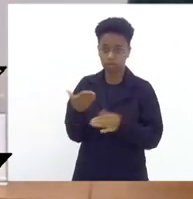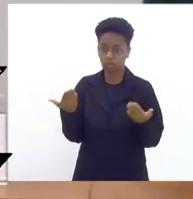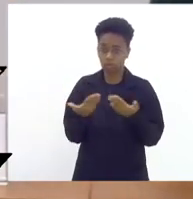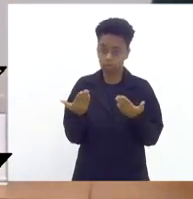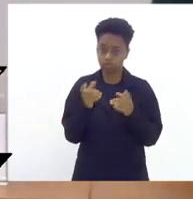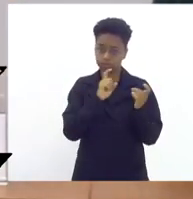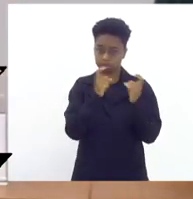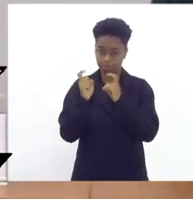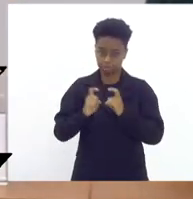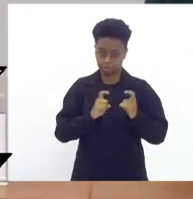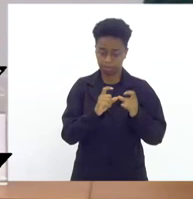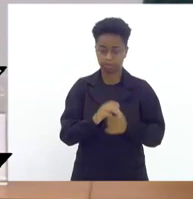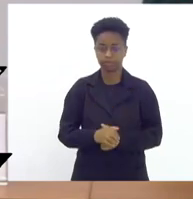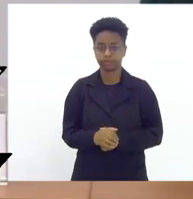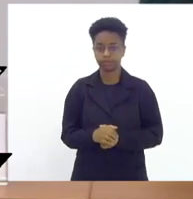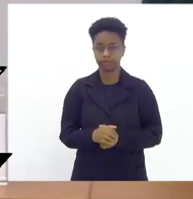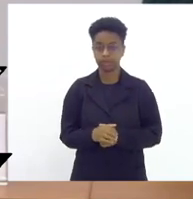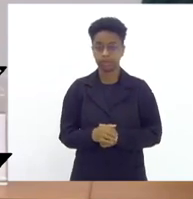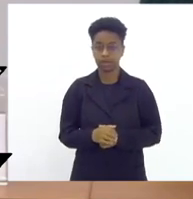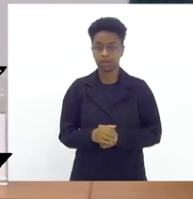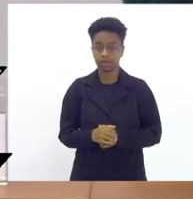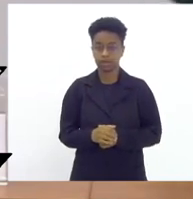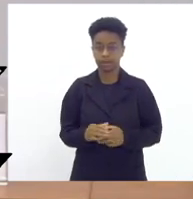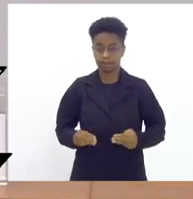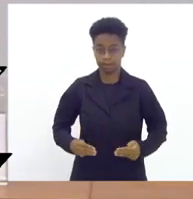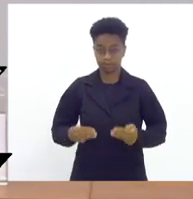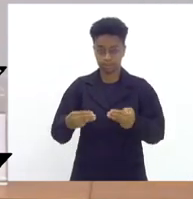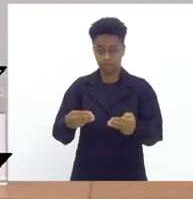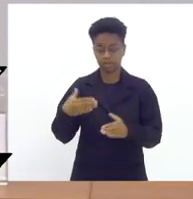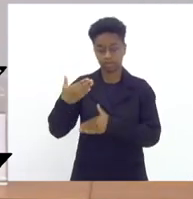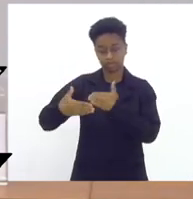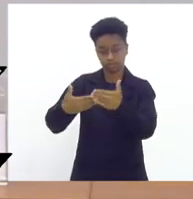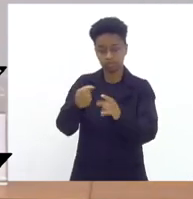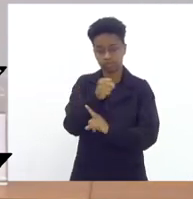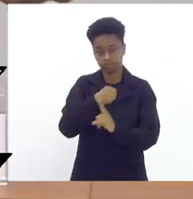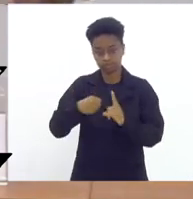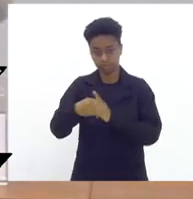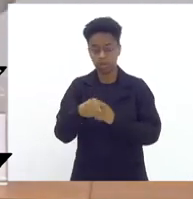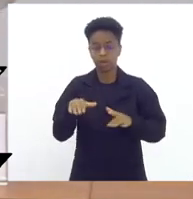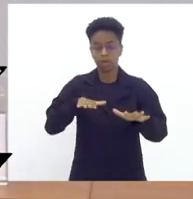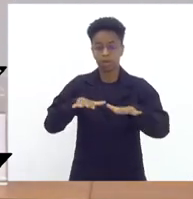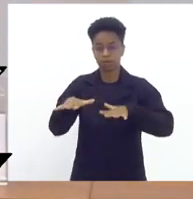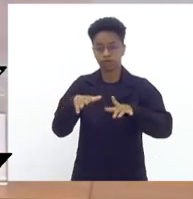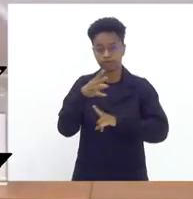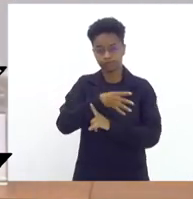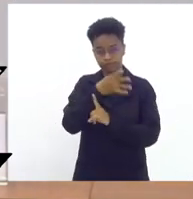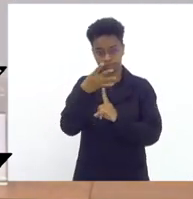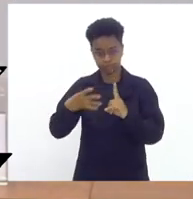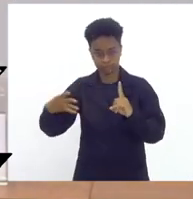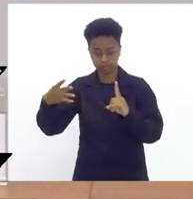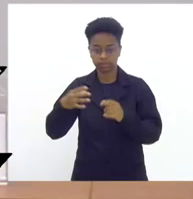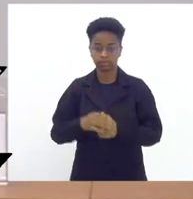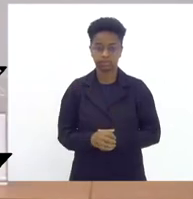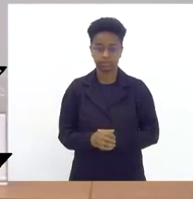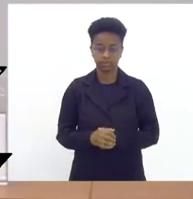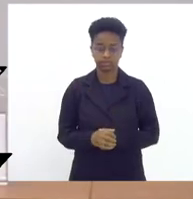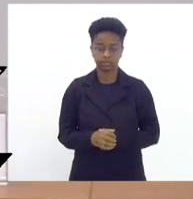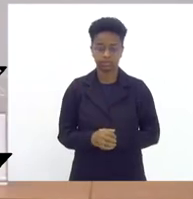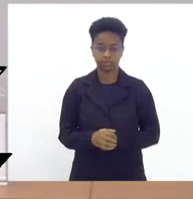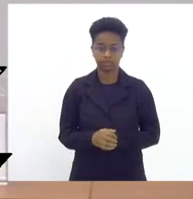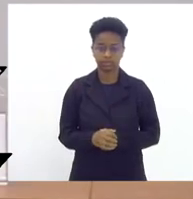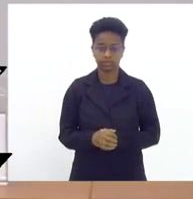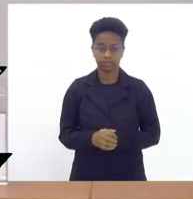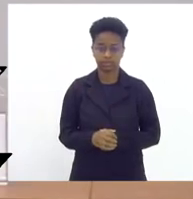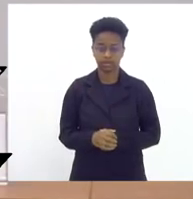nossa audiência pública o Ministério do Desenvolvimento Social o movimento LGBT mais em movimento é